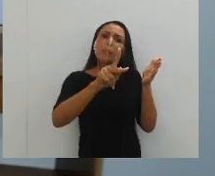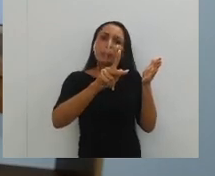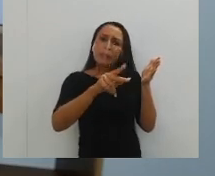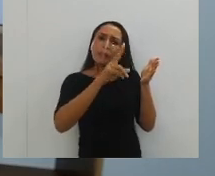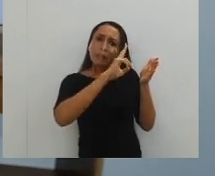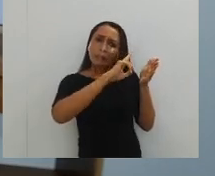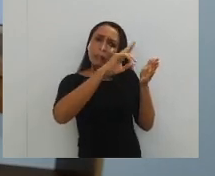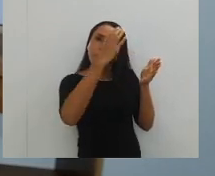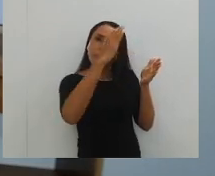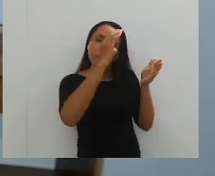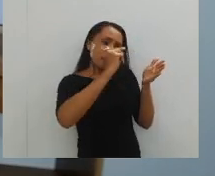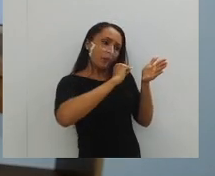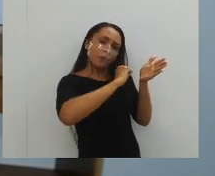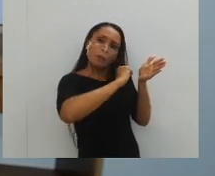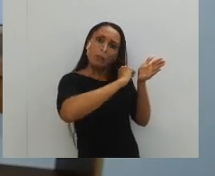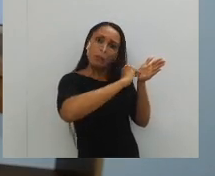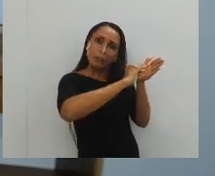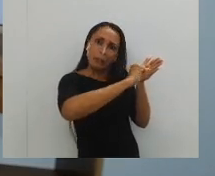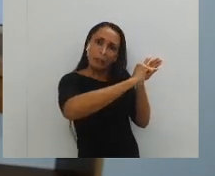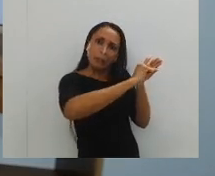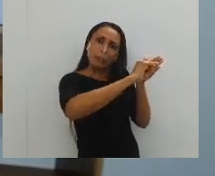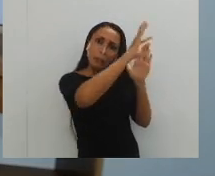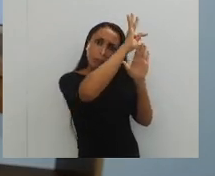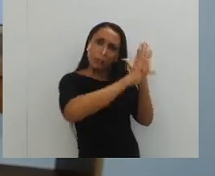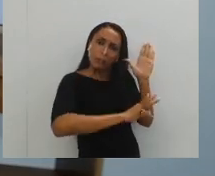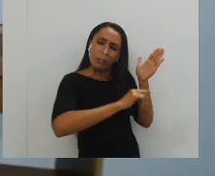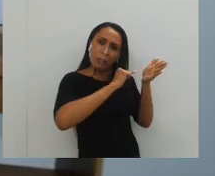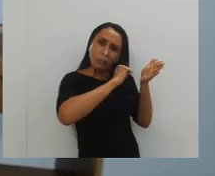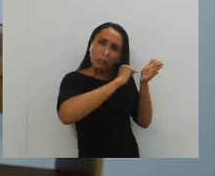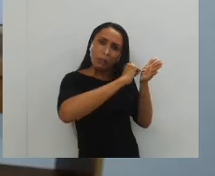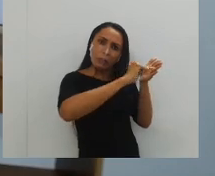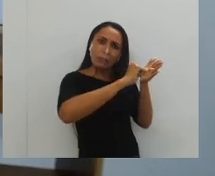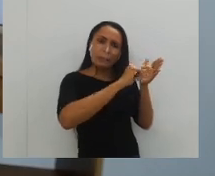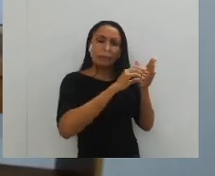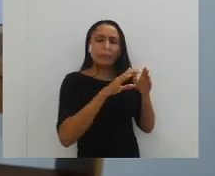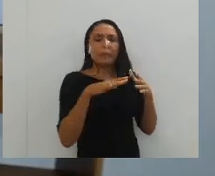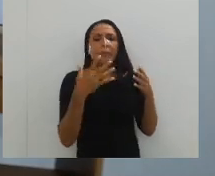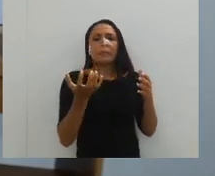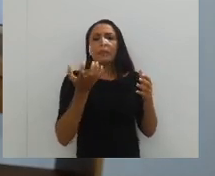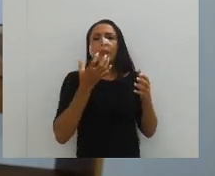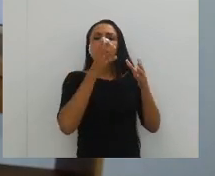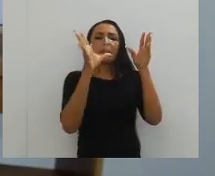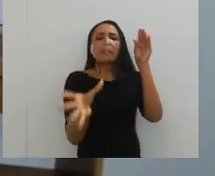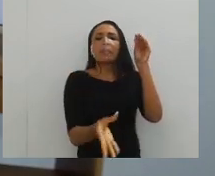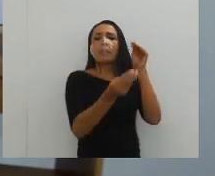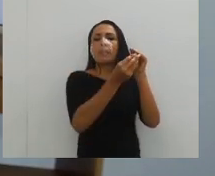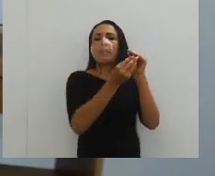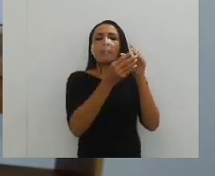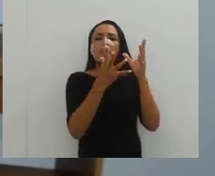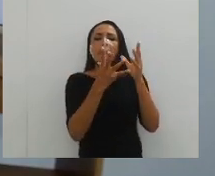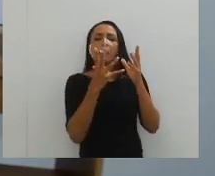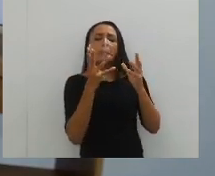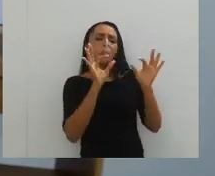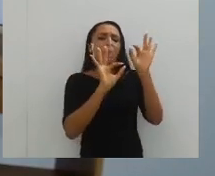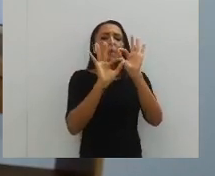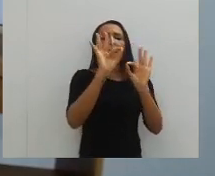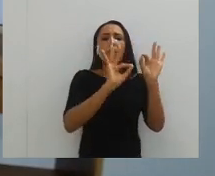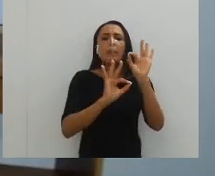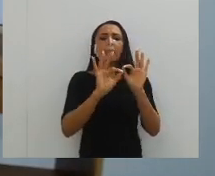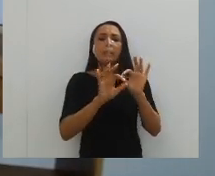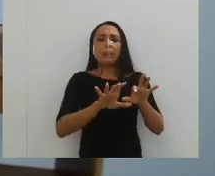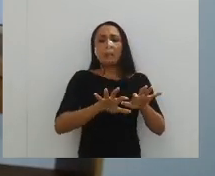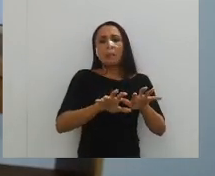porque você tem que destacar ele do texto. Agora, Andrei, e se eu quiser fazer um resumo bonitinho no computador, porque eu vou publicar